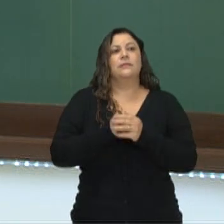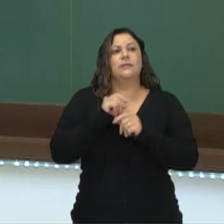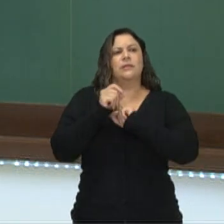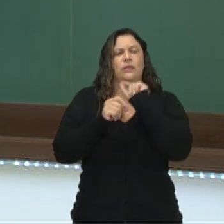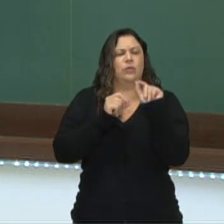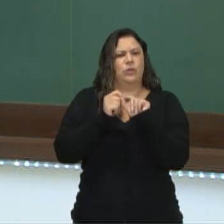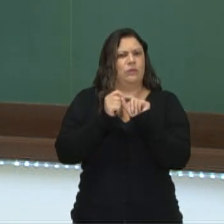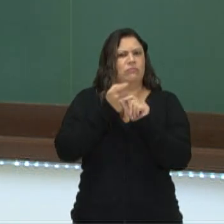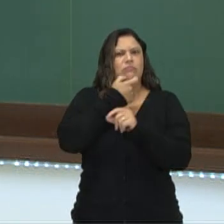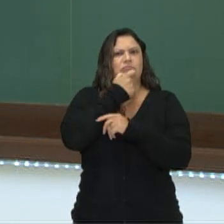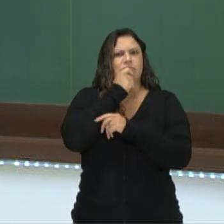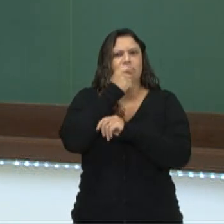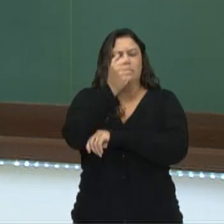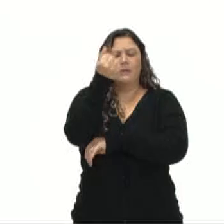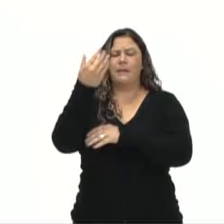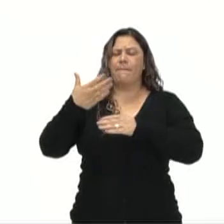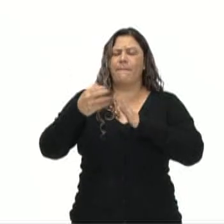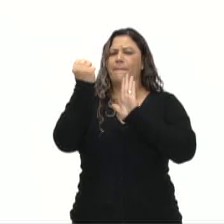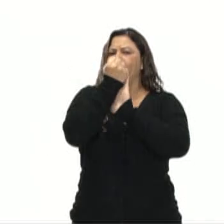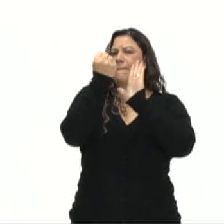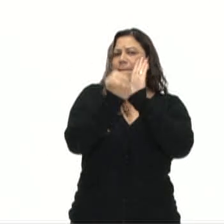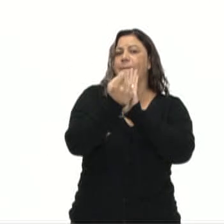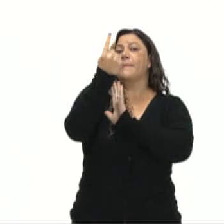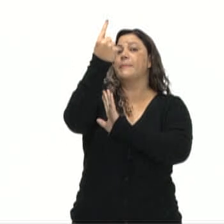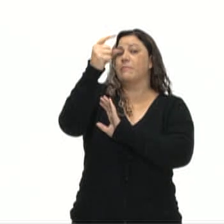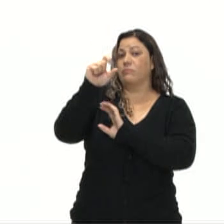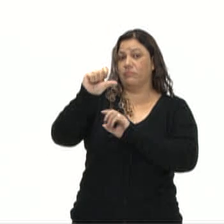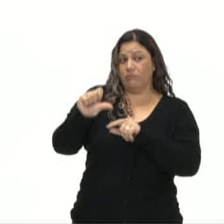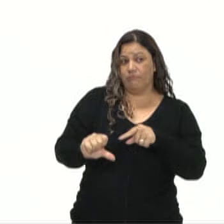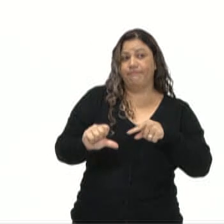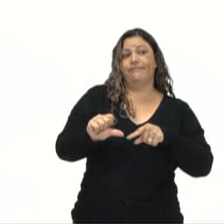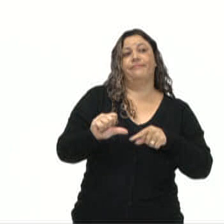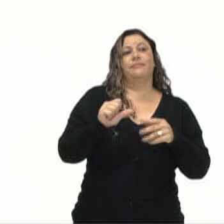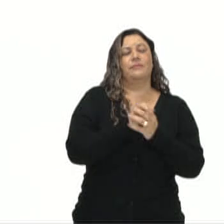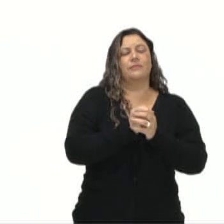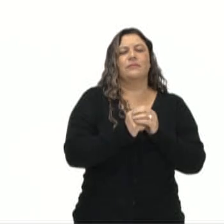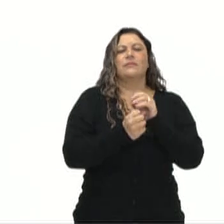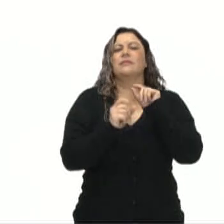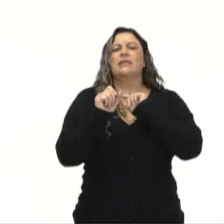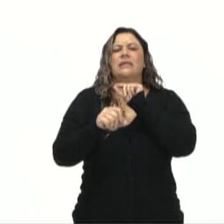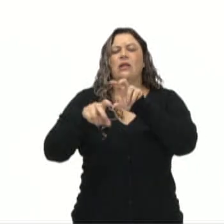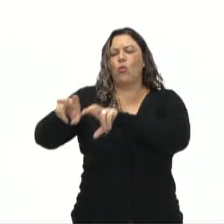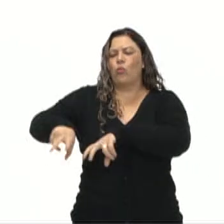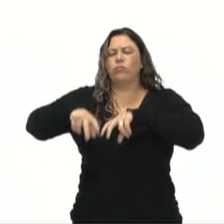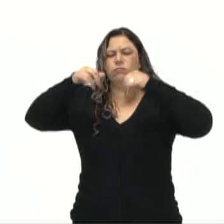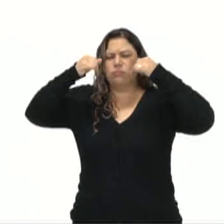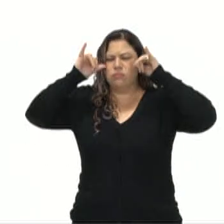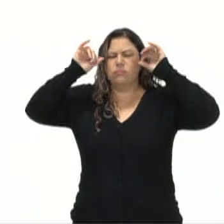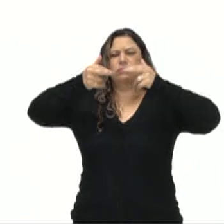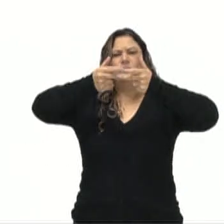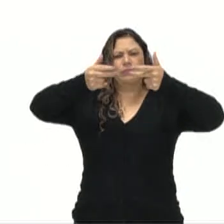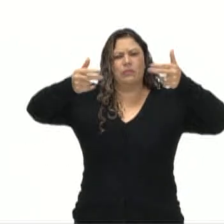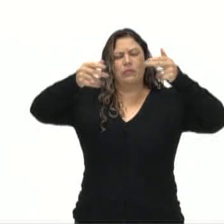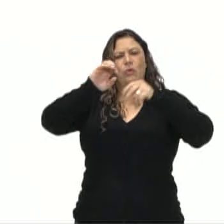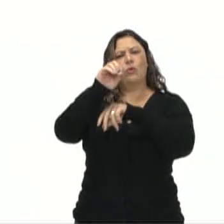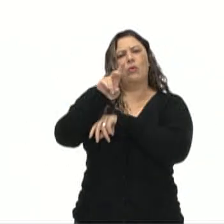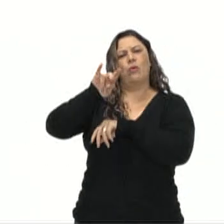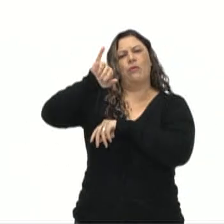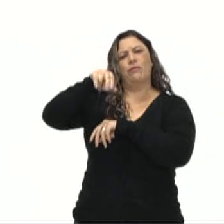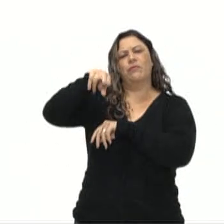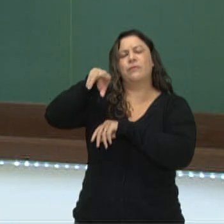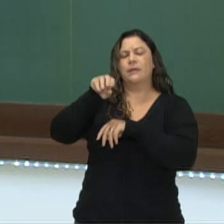britânica desde o século XIX, área de criação de ovinos para a criação de lã. Então,